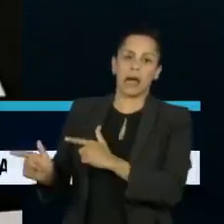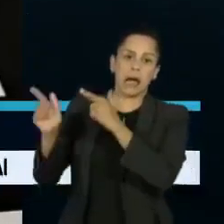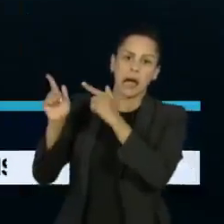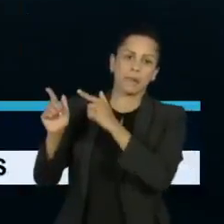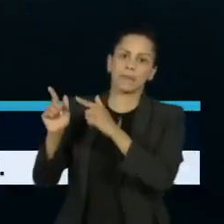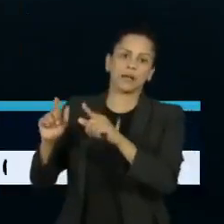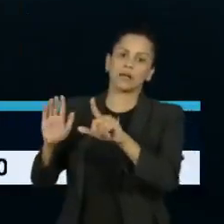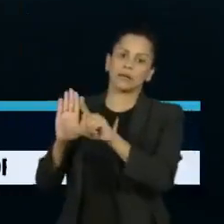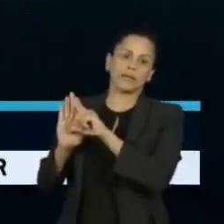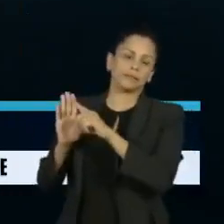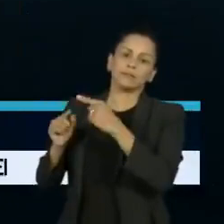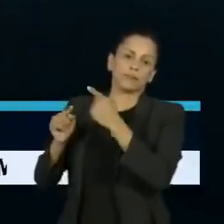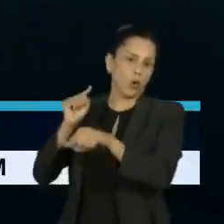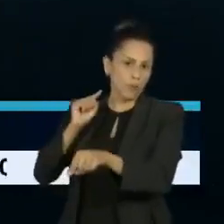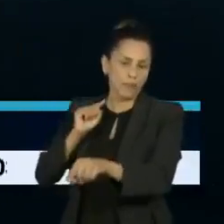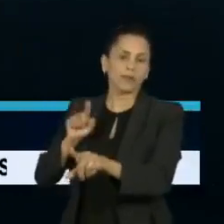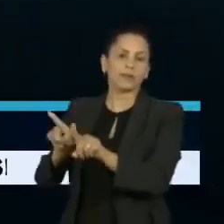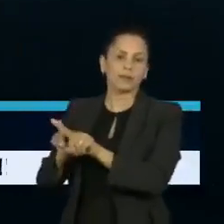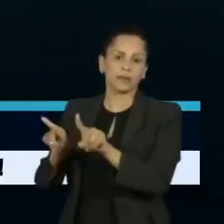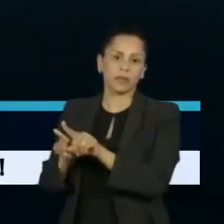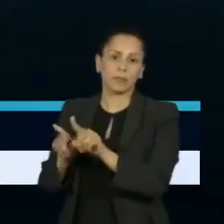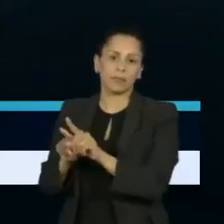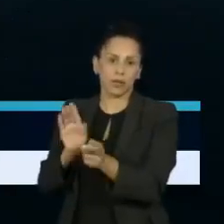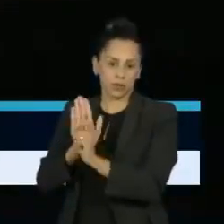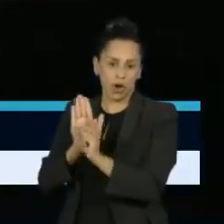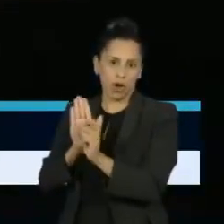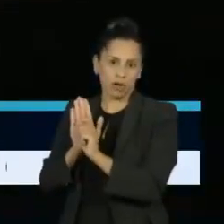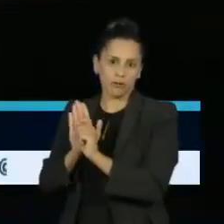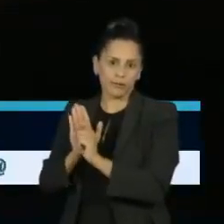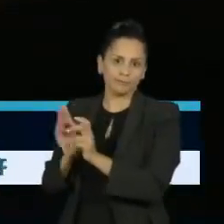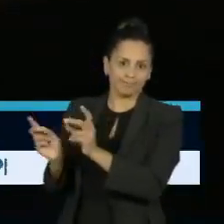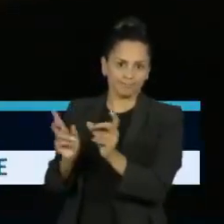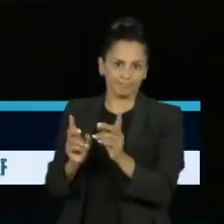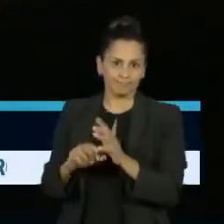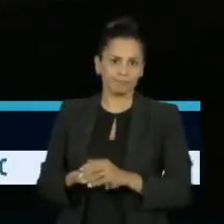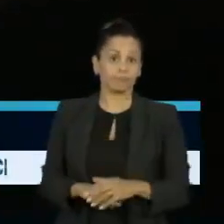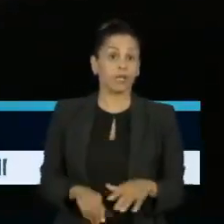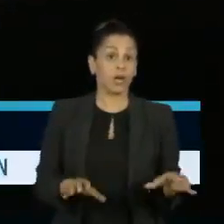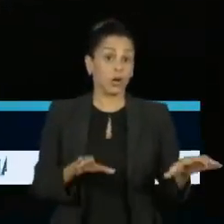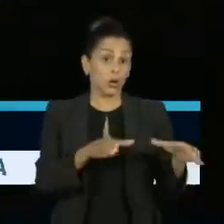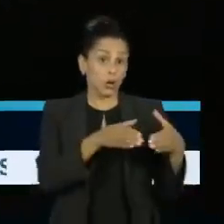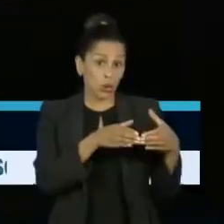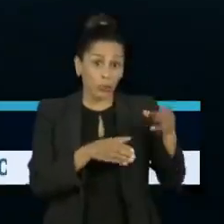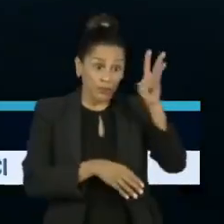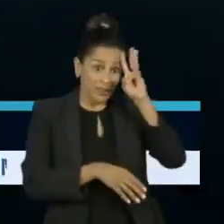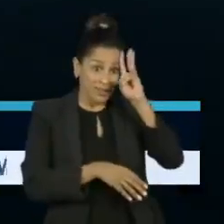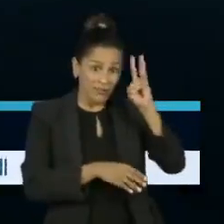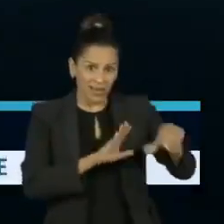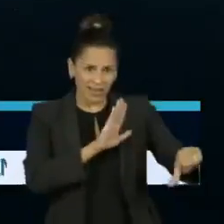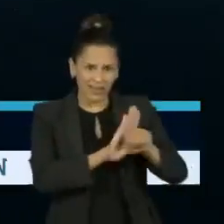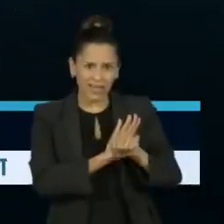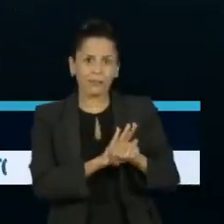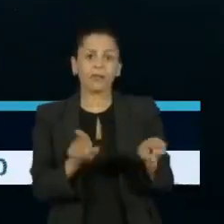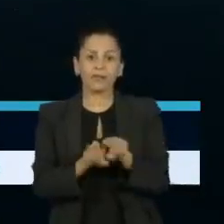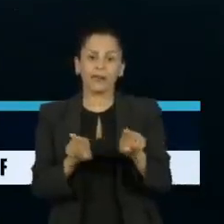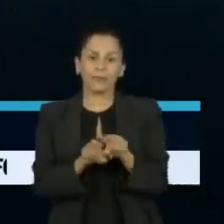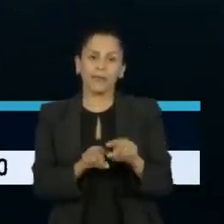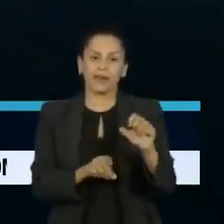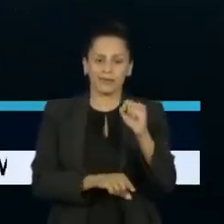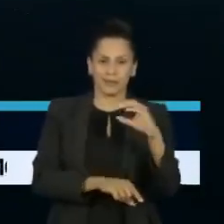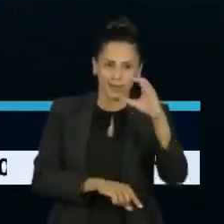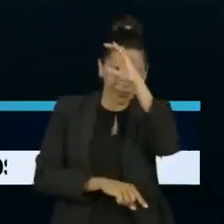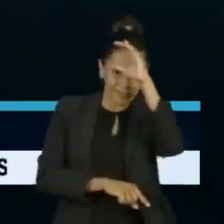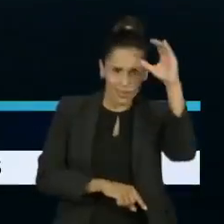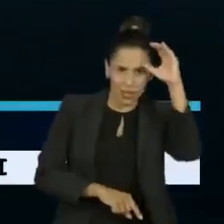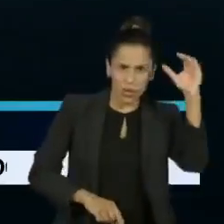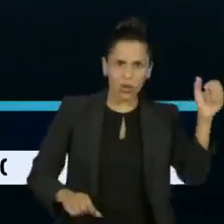de drogas. Na terça-feira, um grupo de cerca de 30 pessoas fortemente armadas causou pânico em Criciúma. Durante o